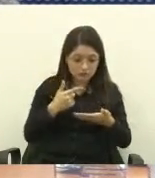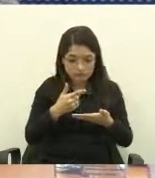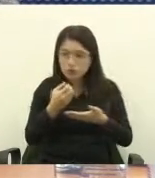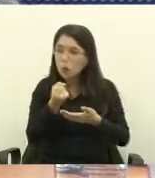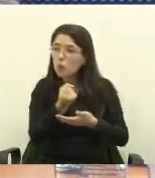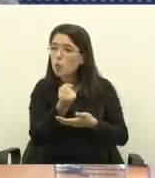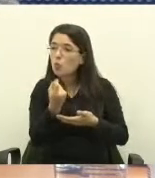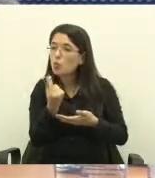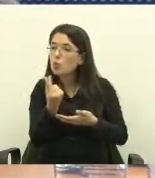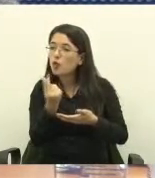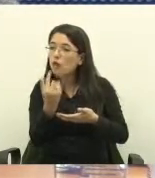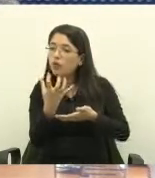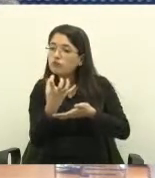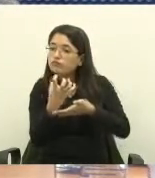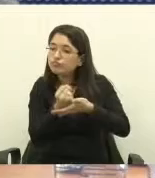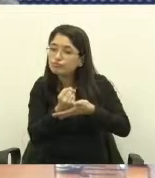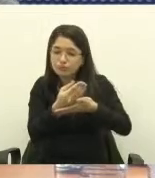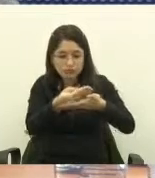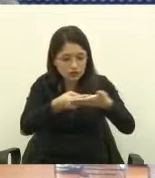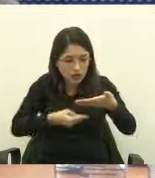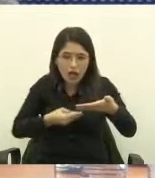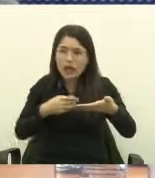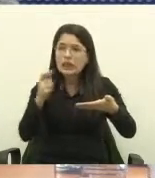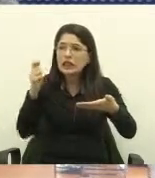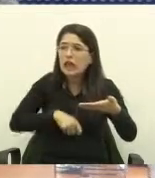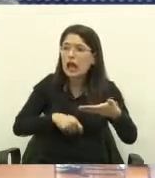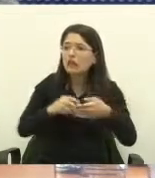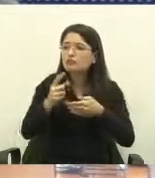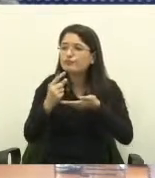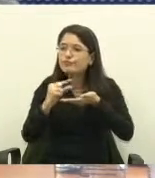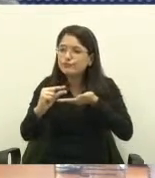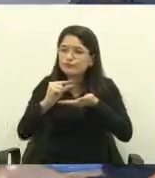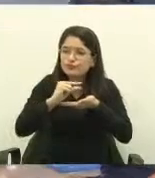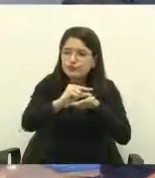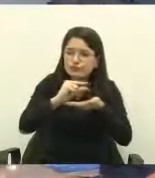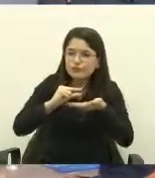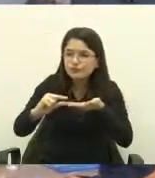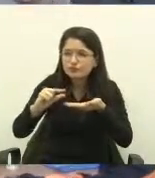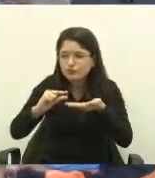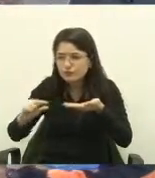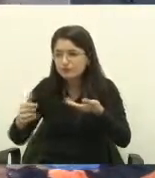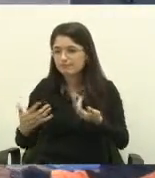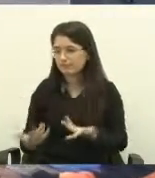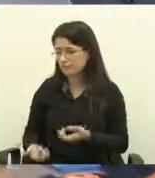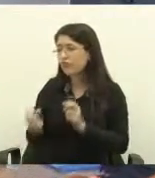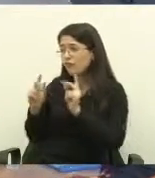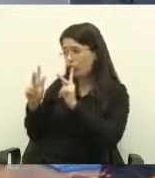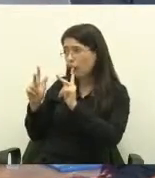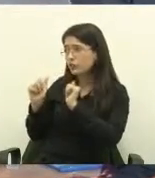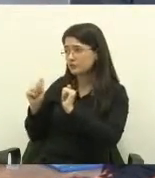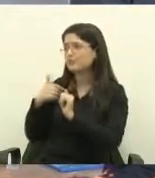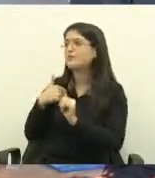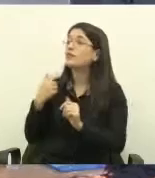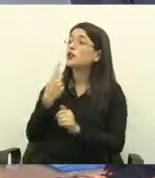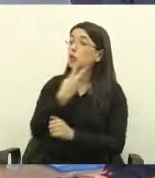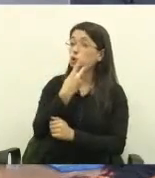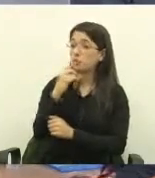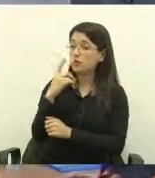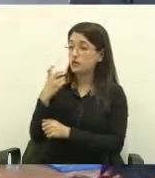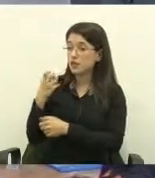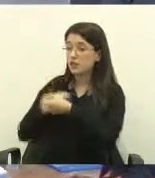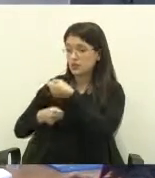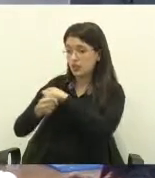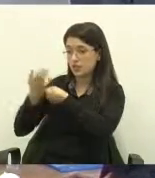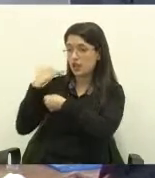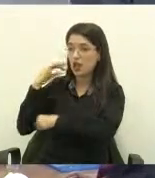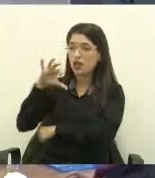aquilo que podemos fazer. Sim, o questionamento é o seguinte: 2015 gastaram-se, foram atendidos 9 mil. 9